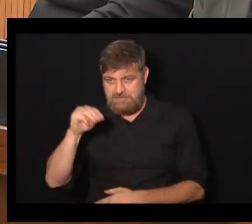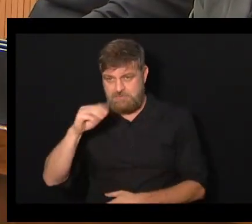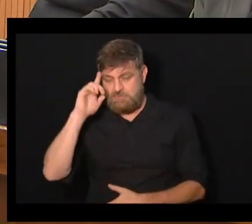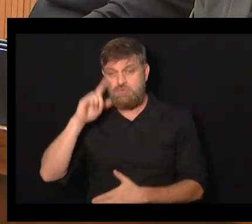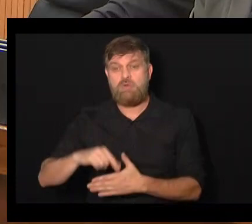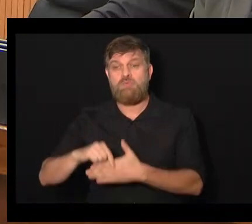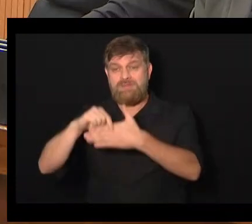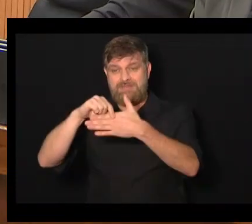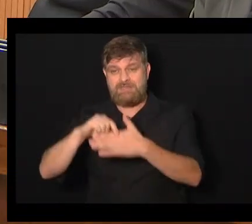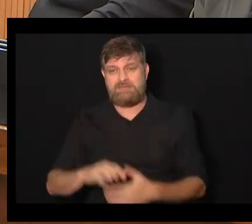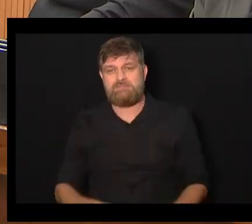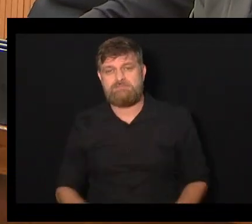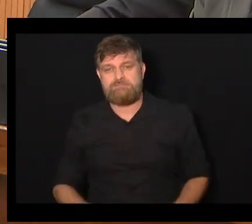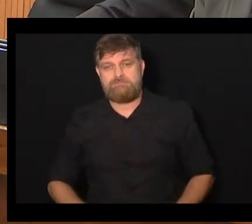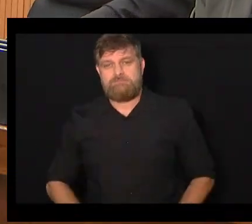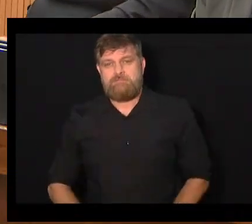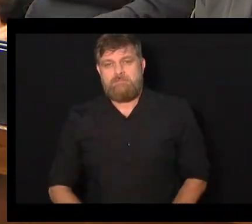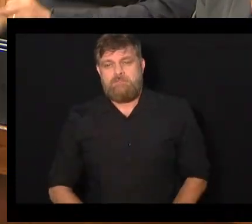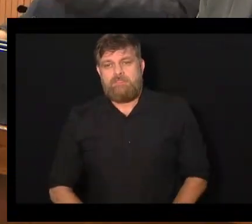liderança.